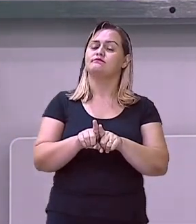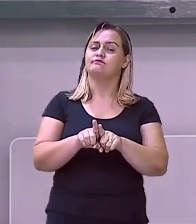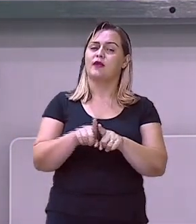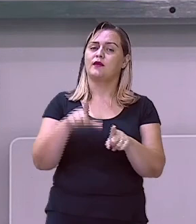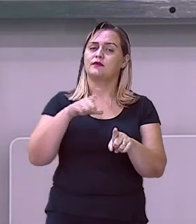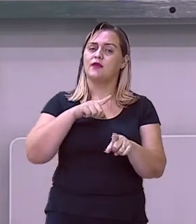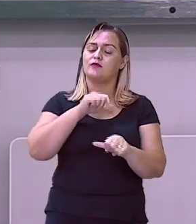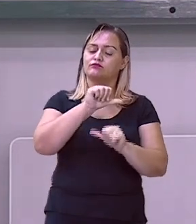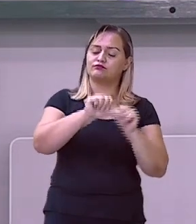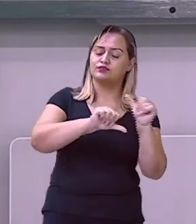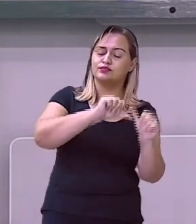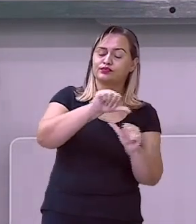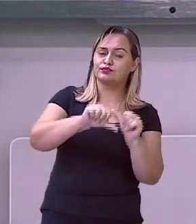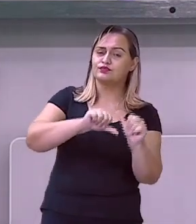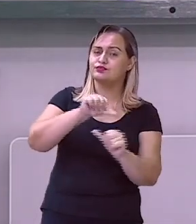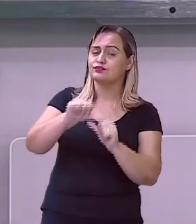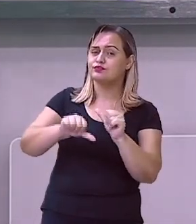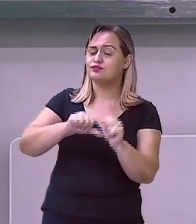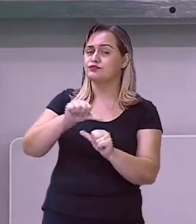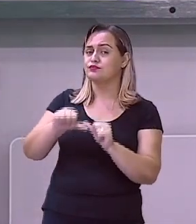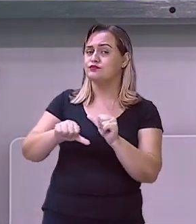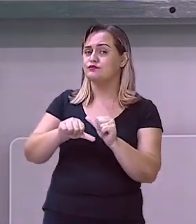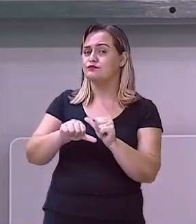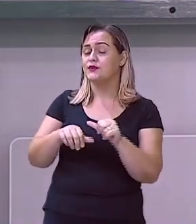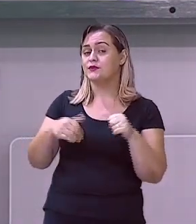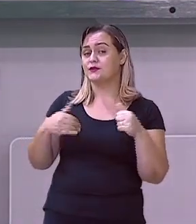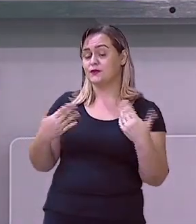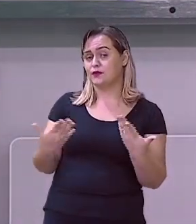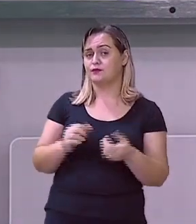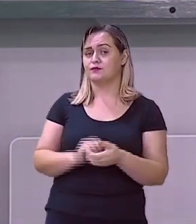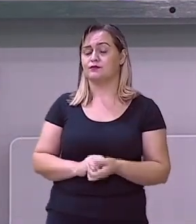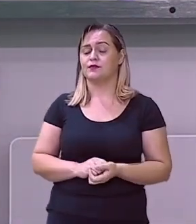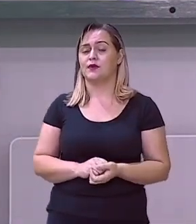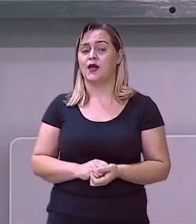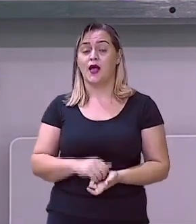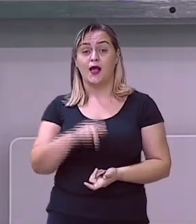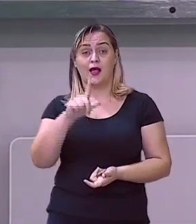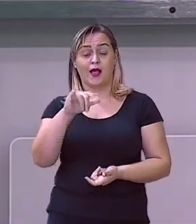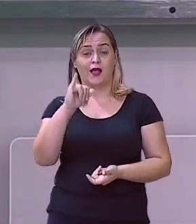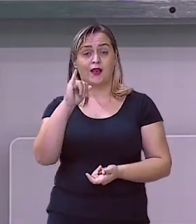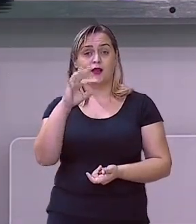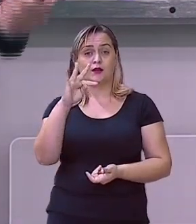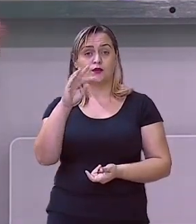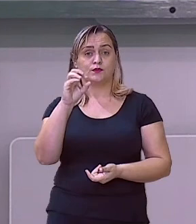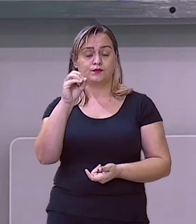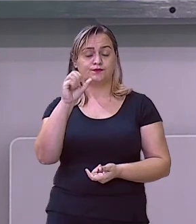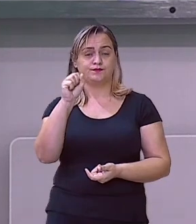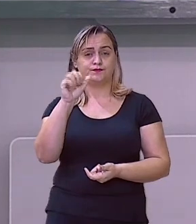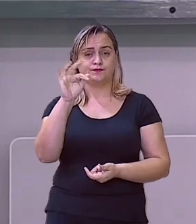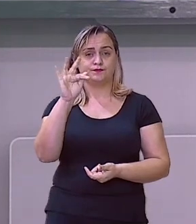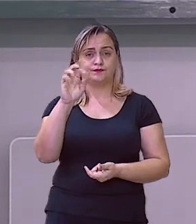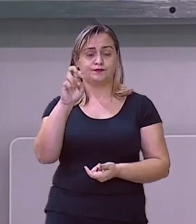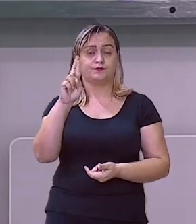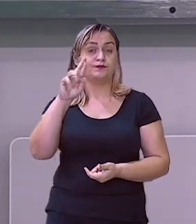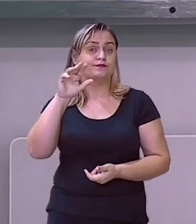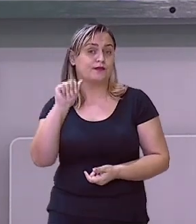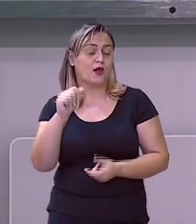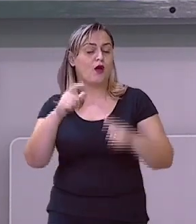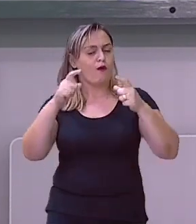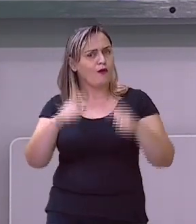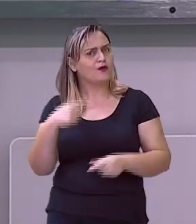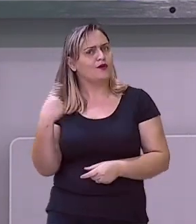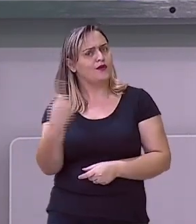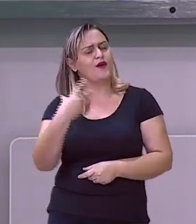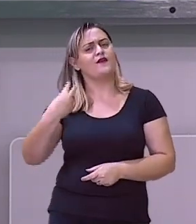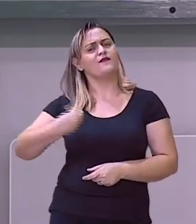Então, na litosfera, onde nós estamos, onde nós vivemos, plantamos, onde nós